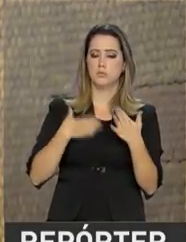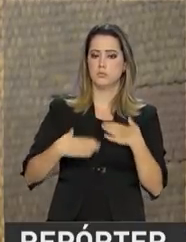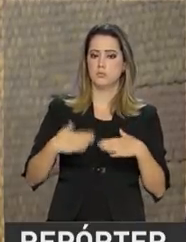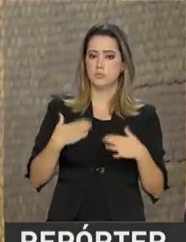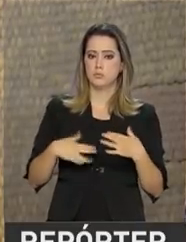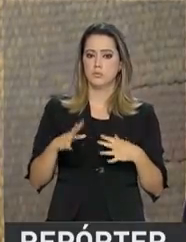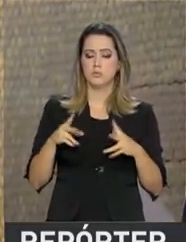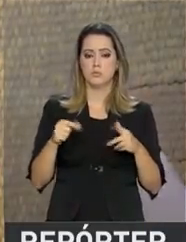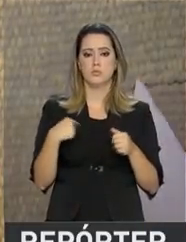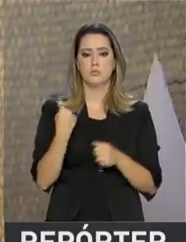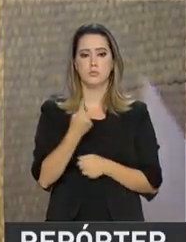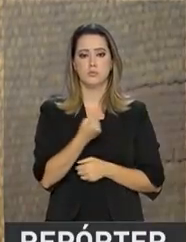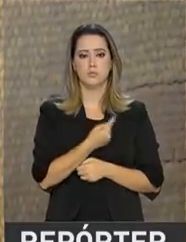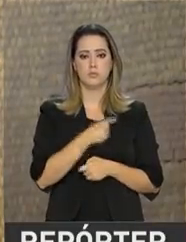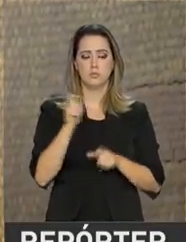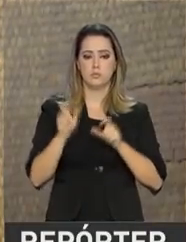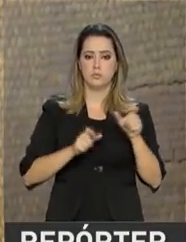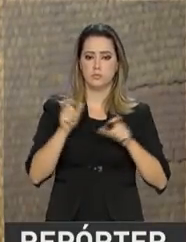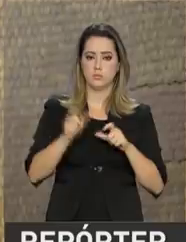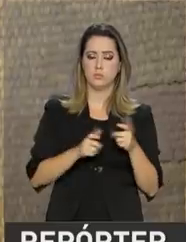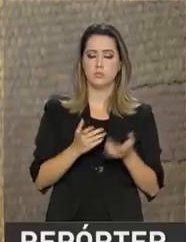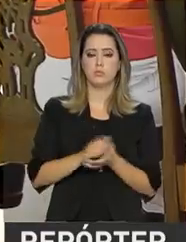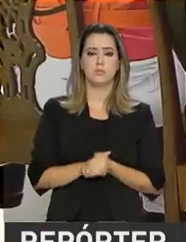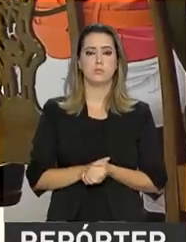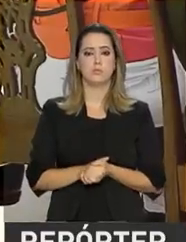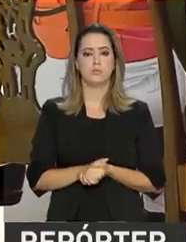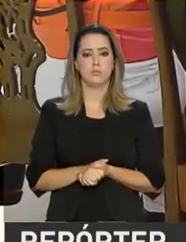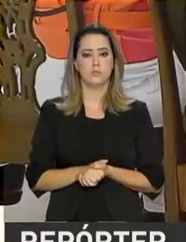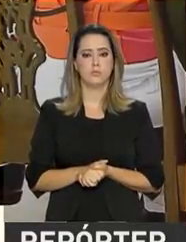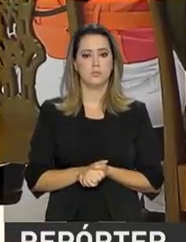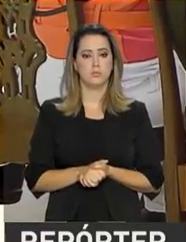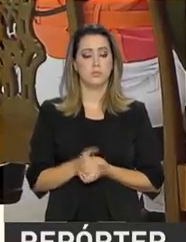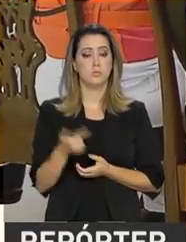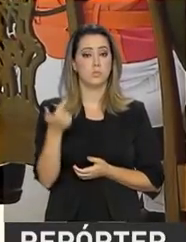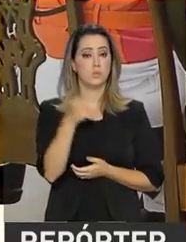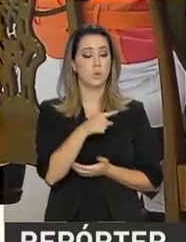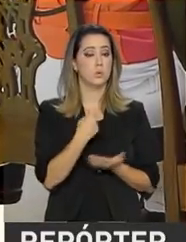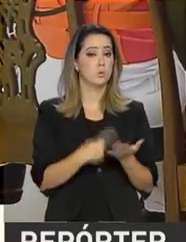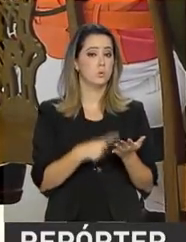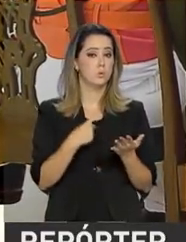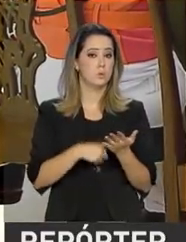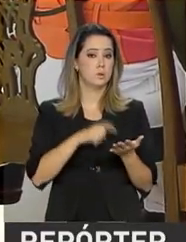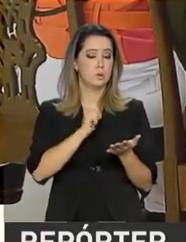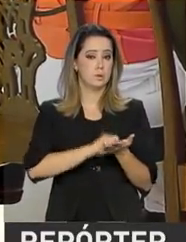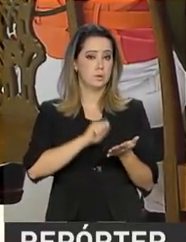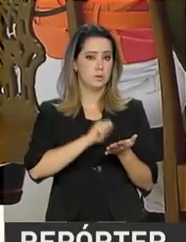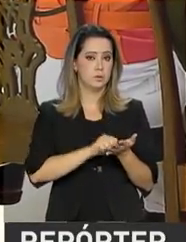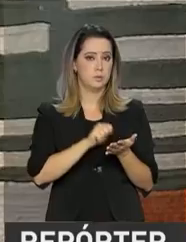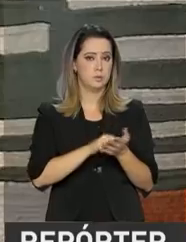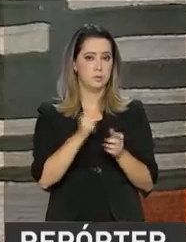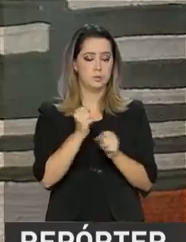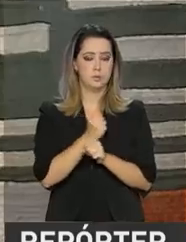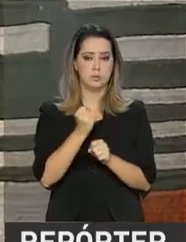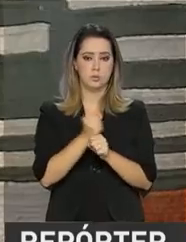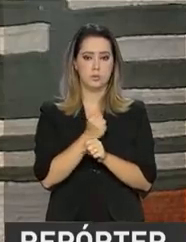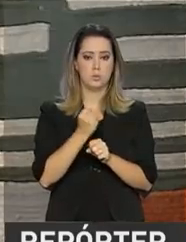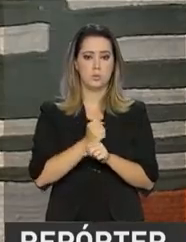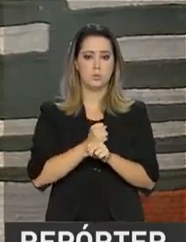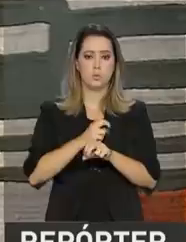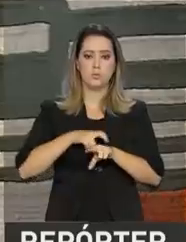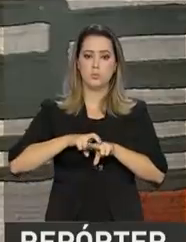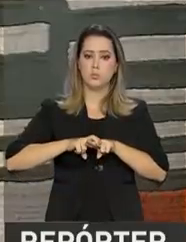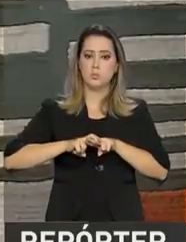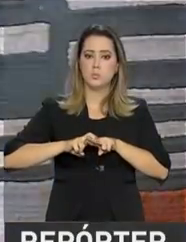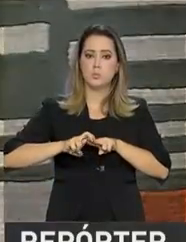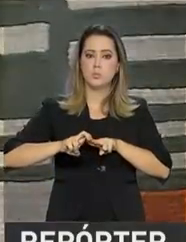tranquilidade para todos os nossos cidadãos. Sobre o outro acordo assinado de construção de uma malha ferroviária entre